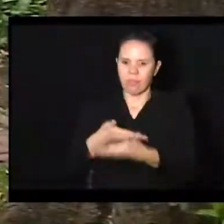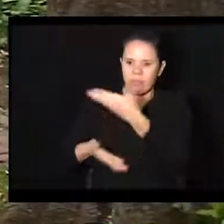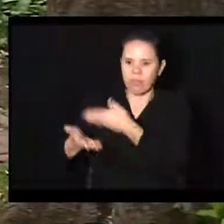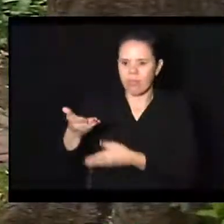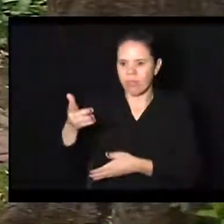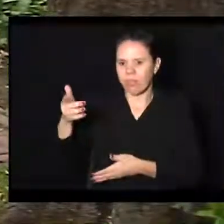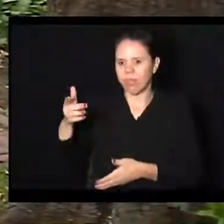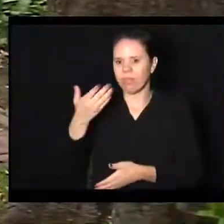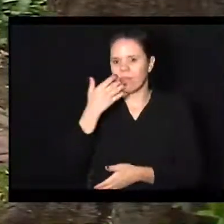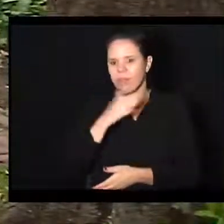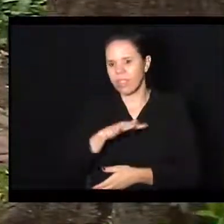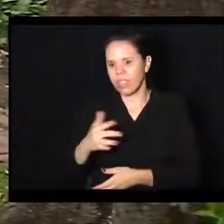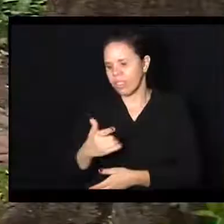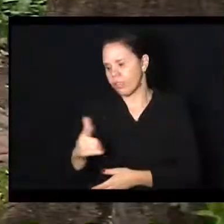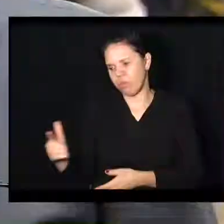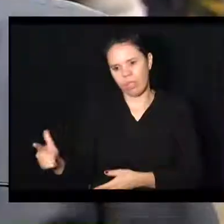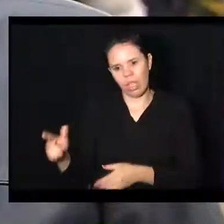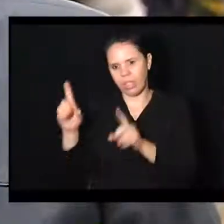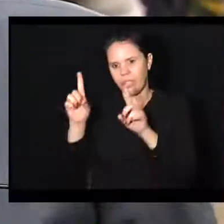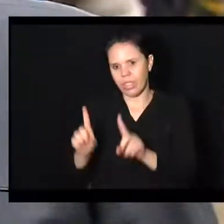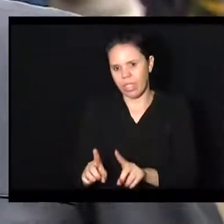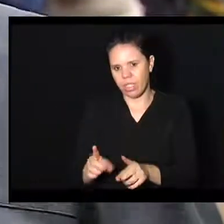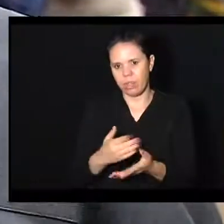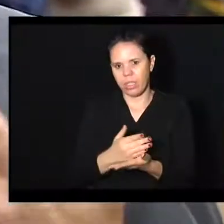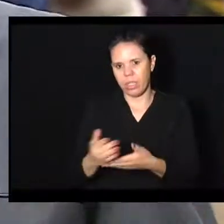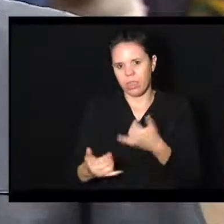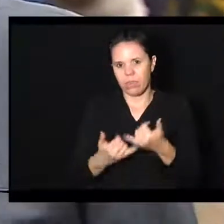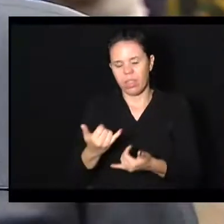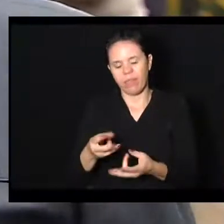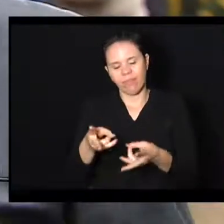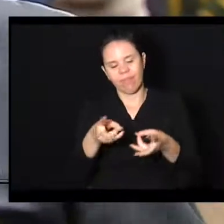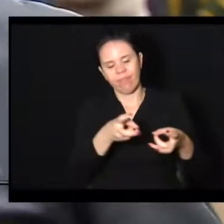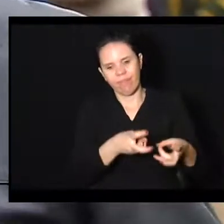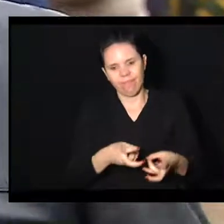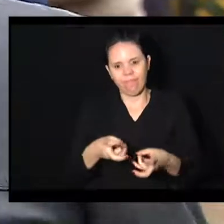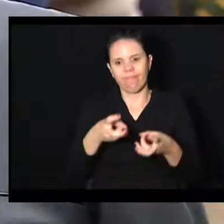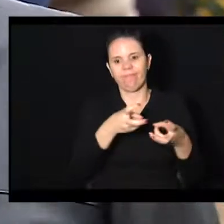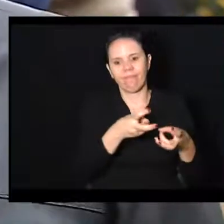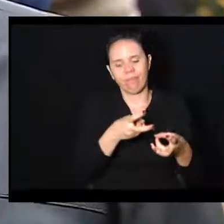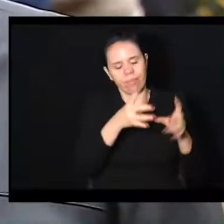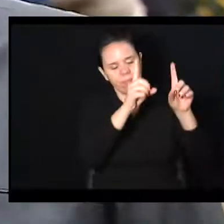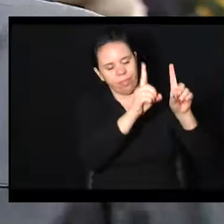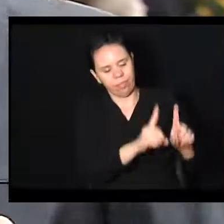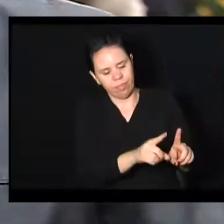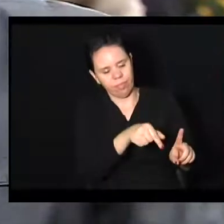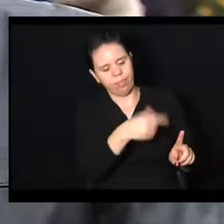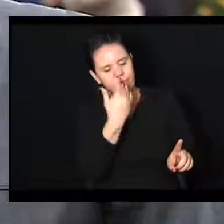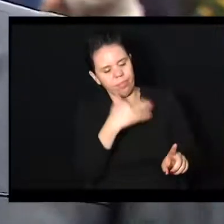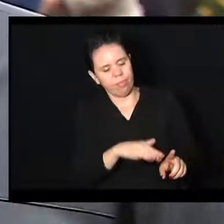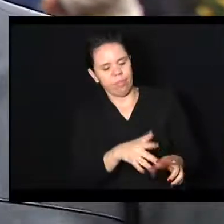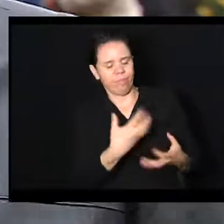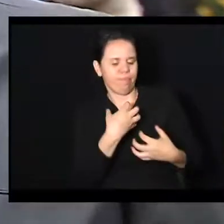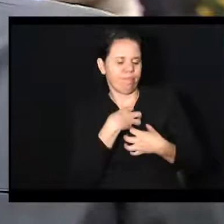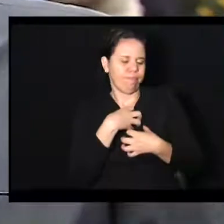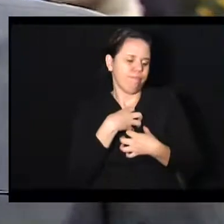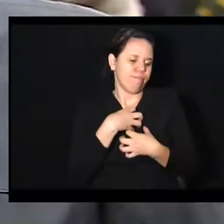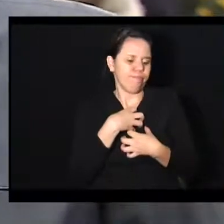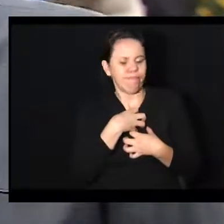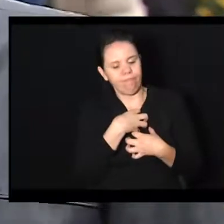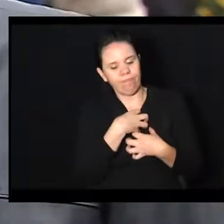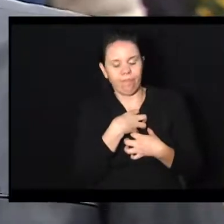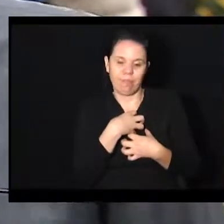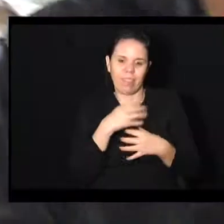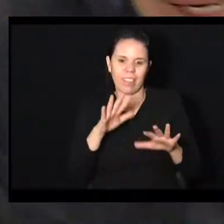criança sem deficiência, começaram a brincar e você percebe na criança deficiente que ela começa a esboçar alguma reação